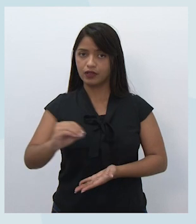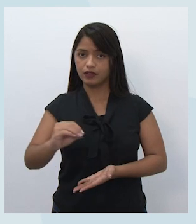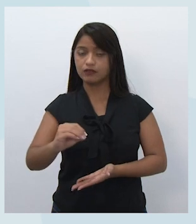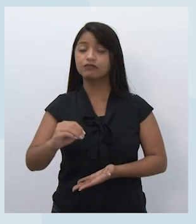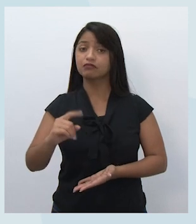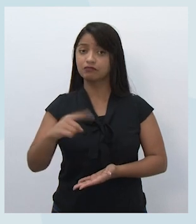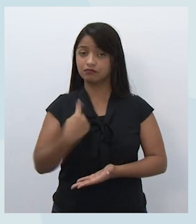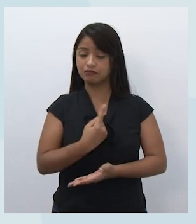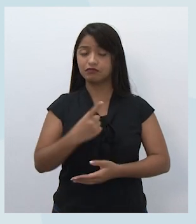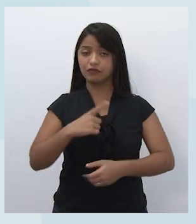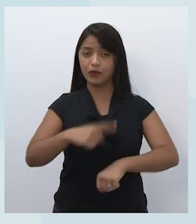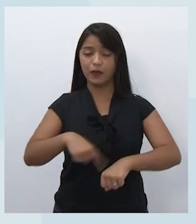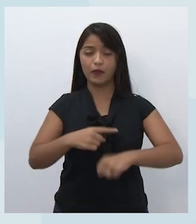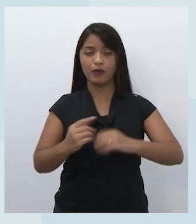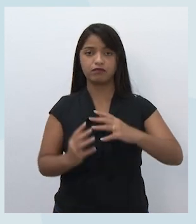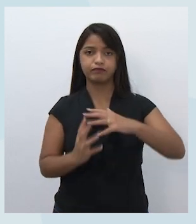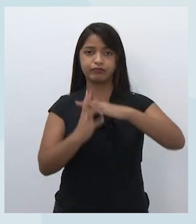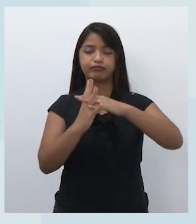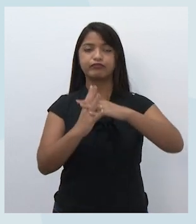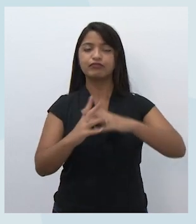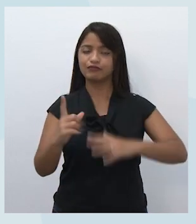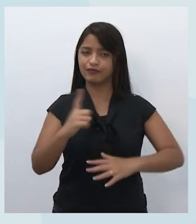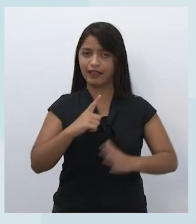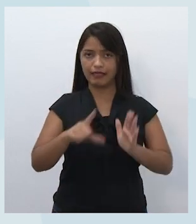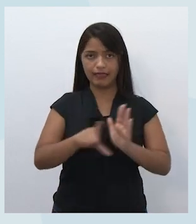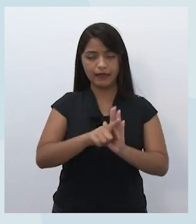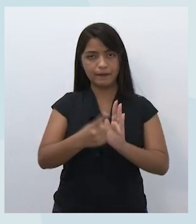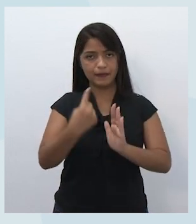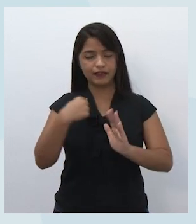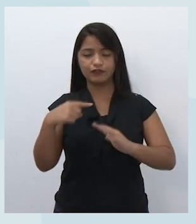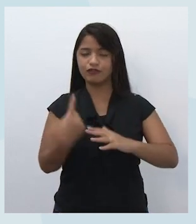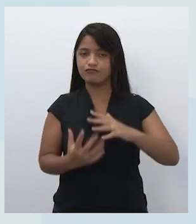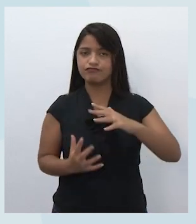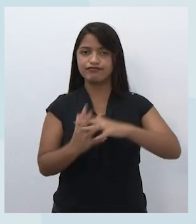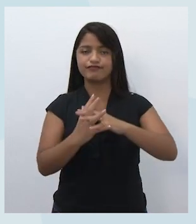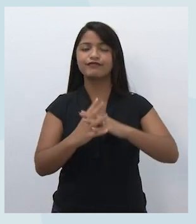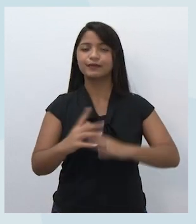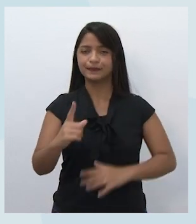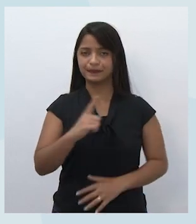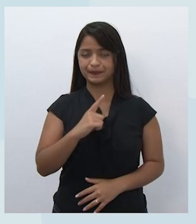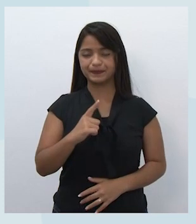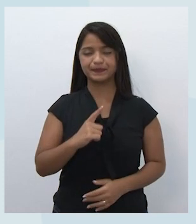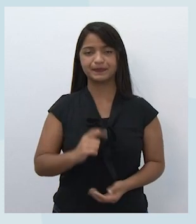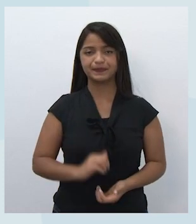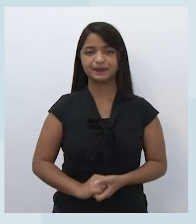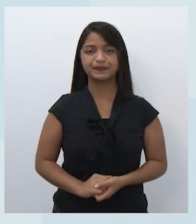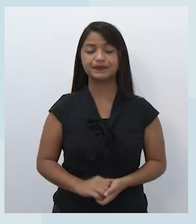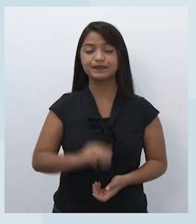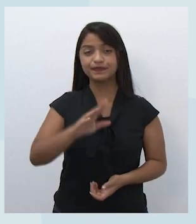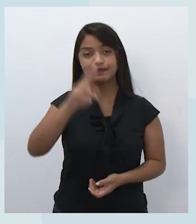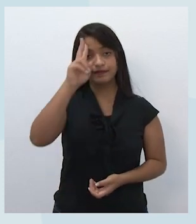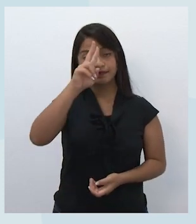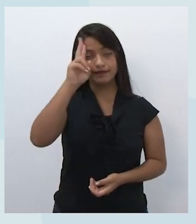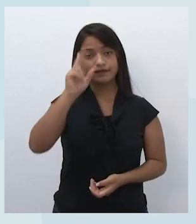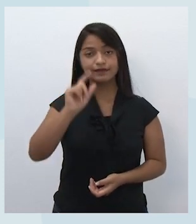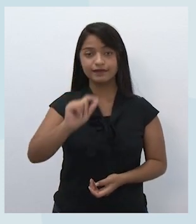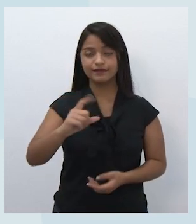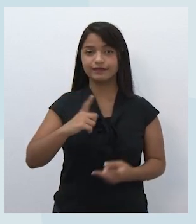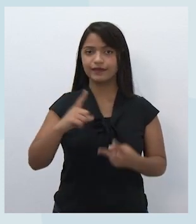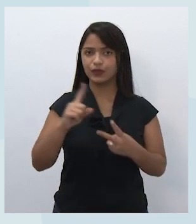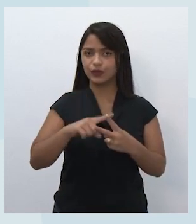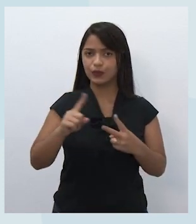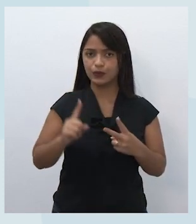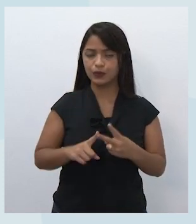carga maior do que a legislação traz em seu escopo, né? Lembrando que essas duas partes